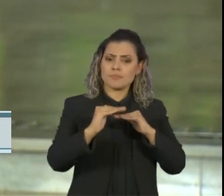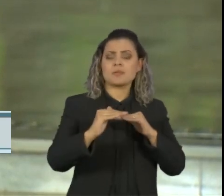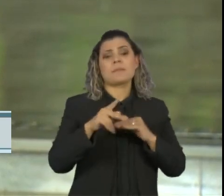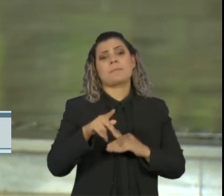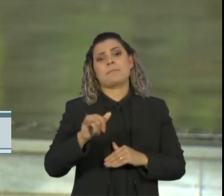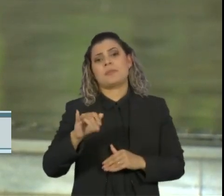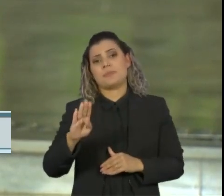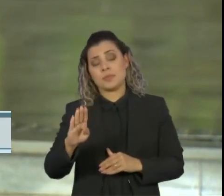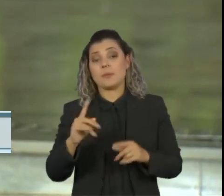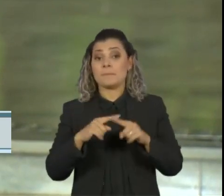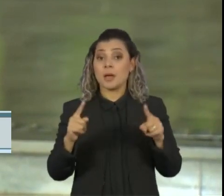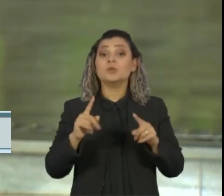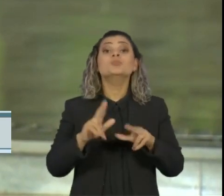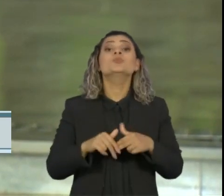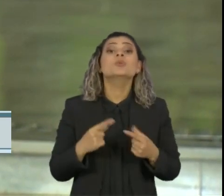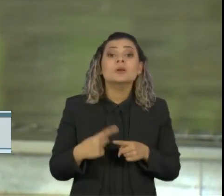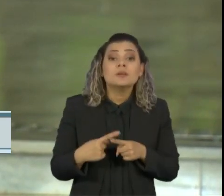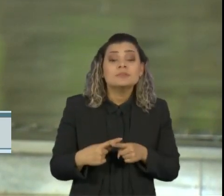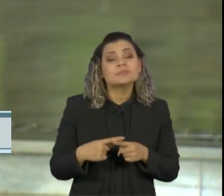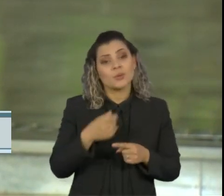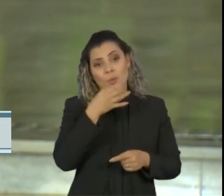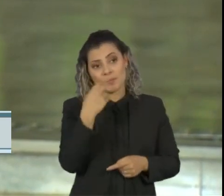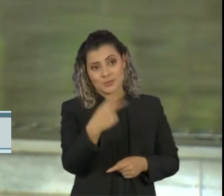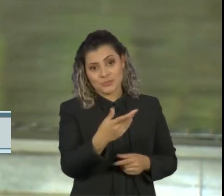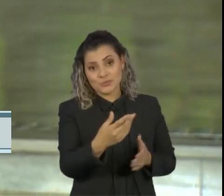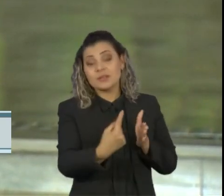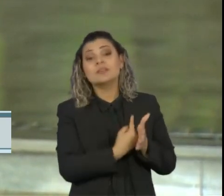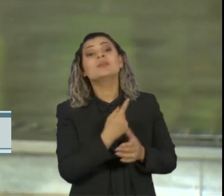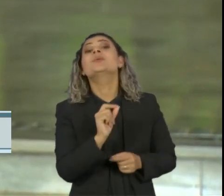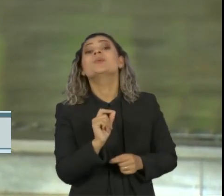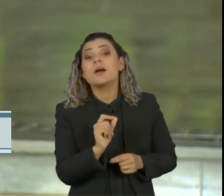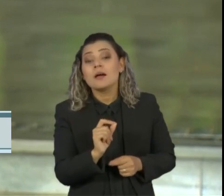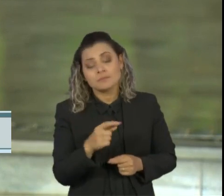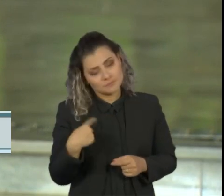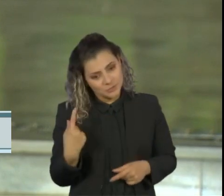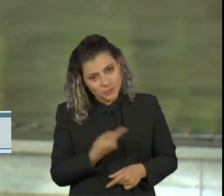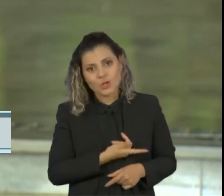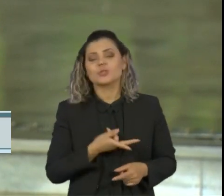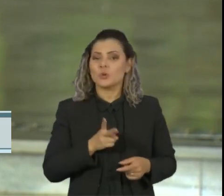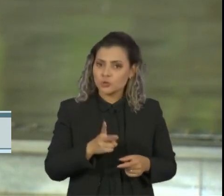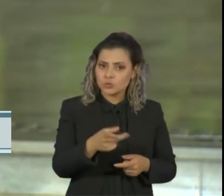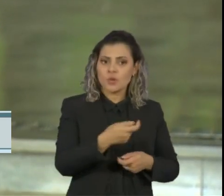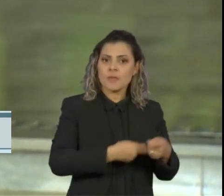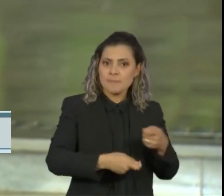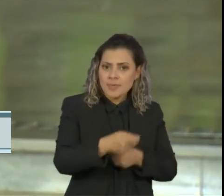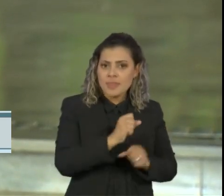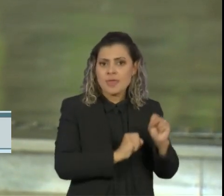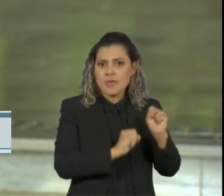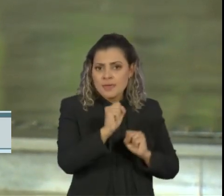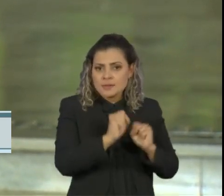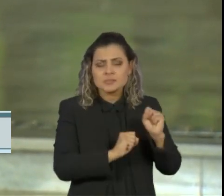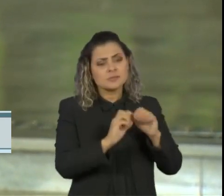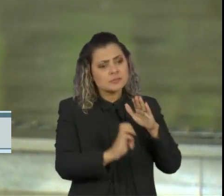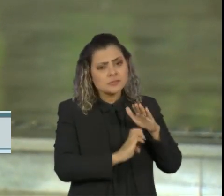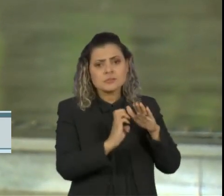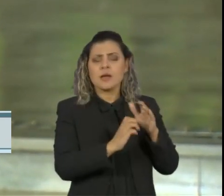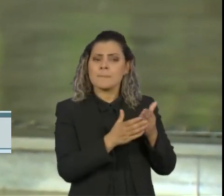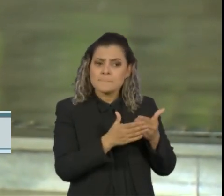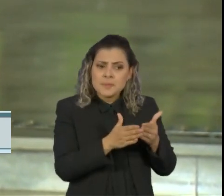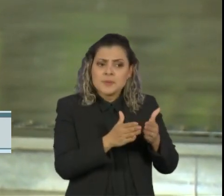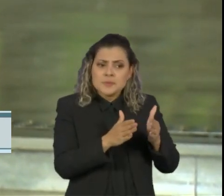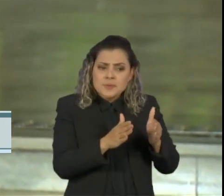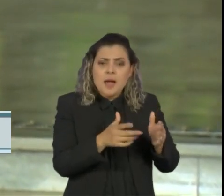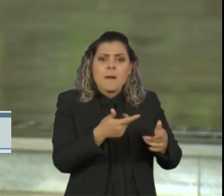E parte da resposta veio exatamente pelo teu comentário. A gente está tendo uma atividade de abertura de empresas bastante